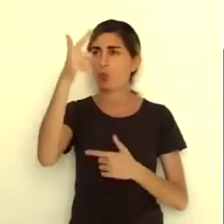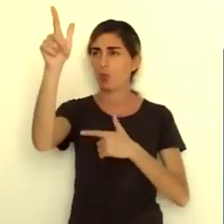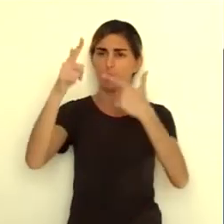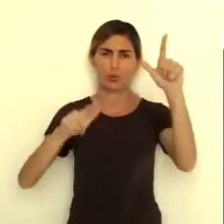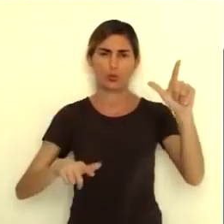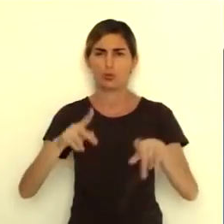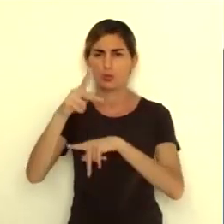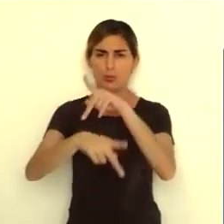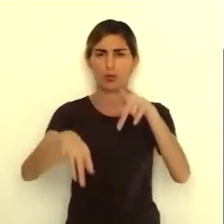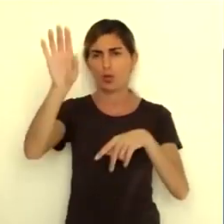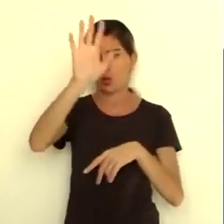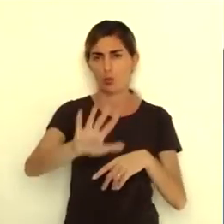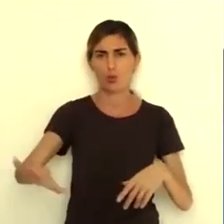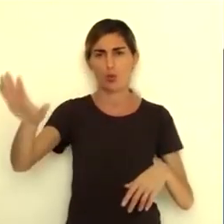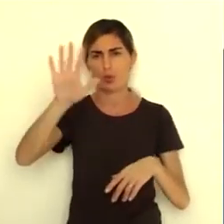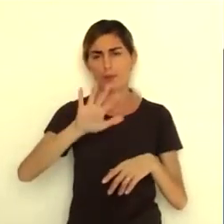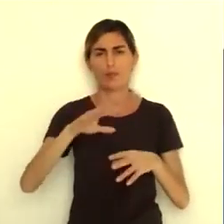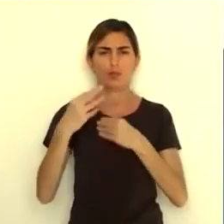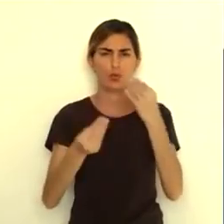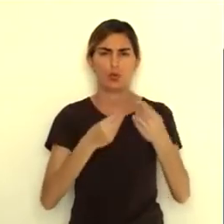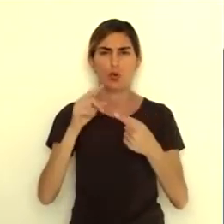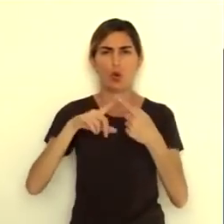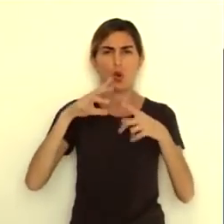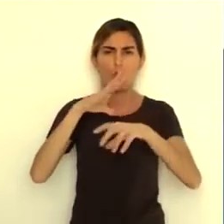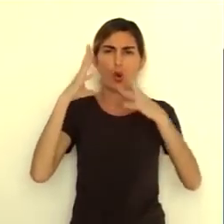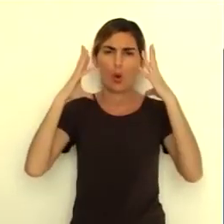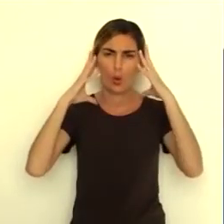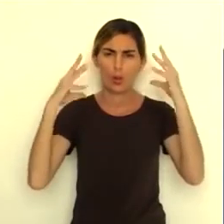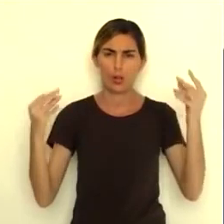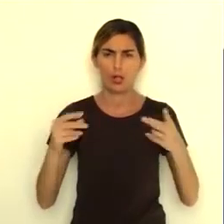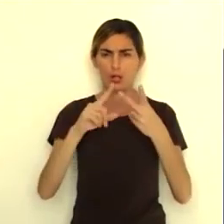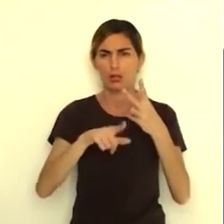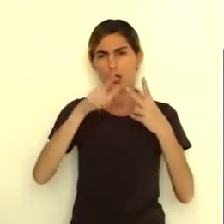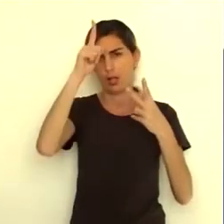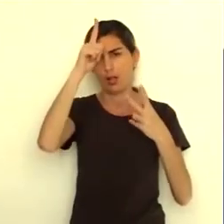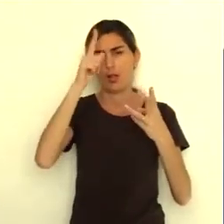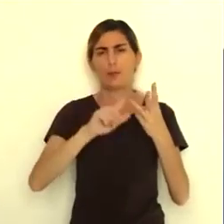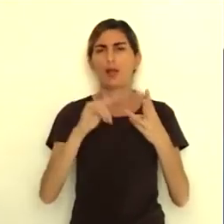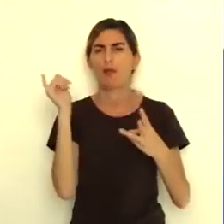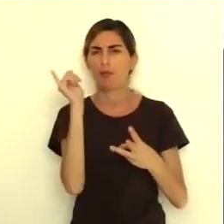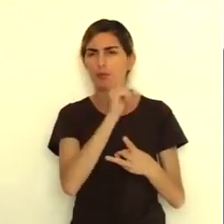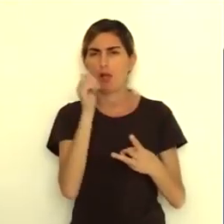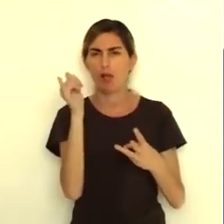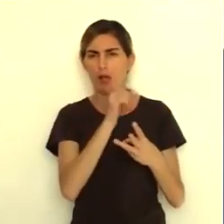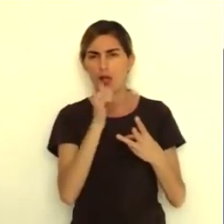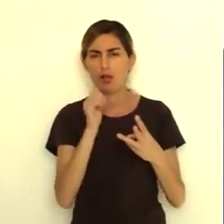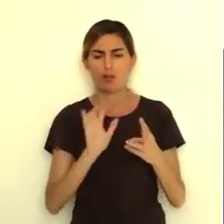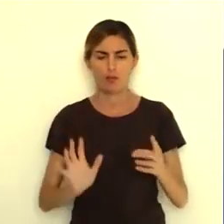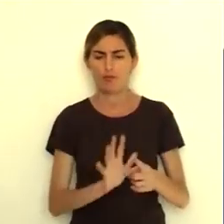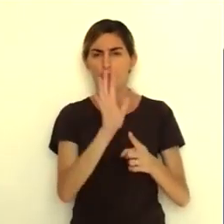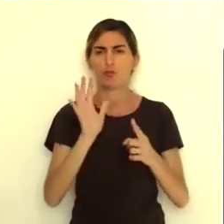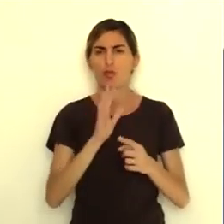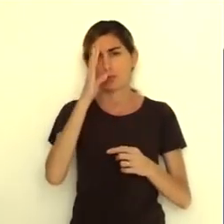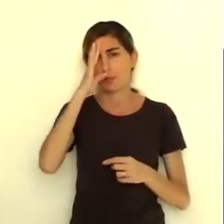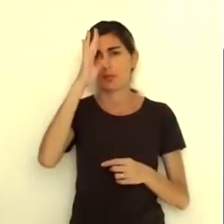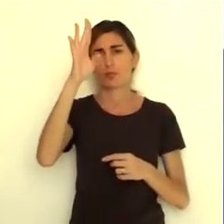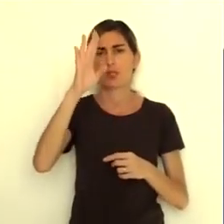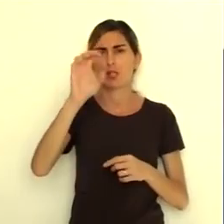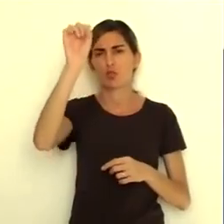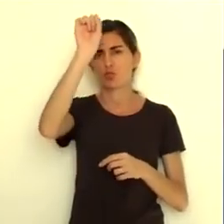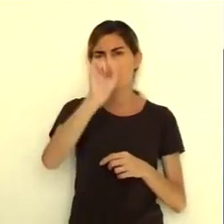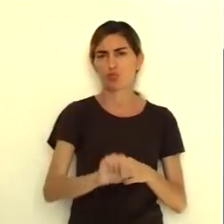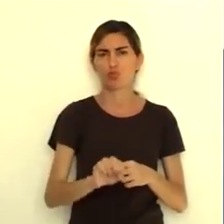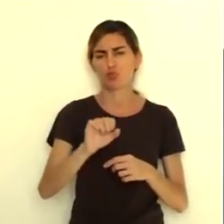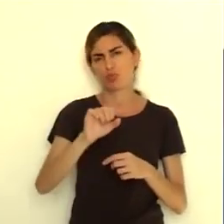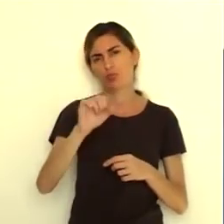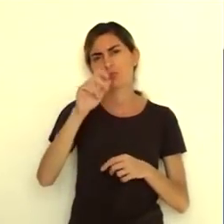influência de outros povos europeus, tais como holandeses, alemães e italianos, com forte influência principalmente